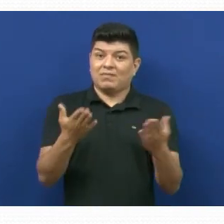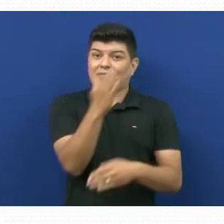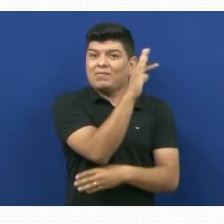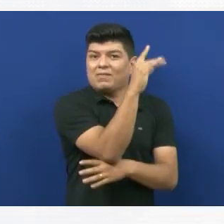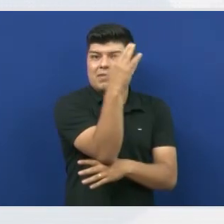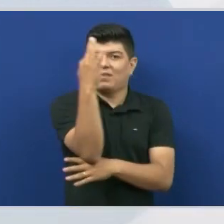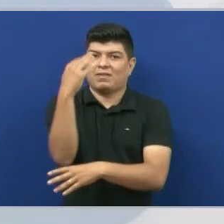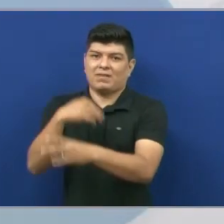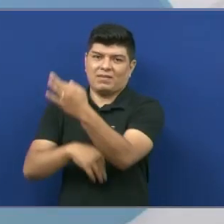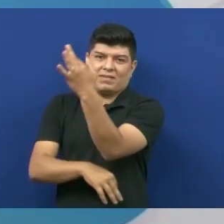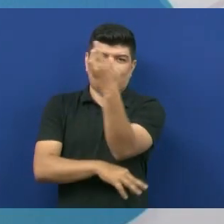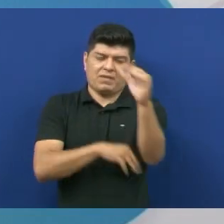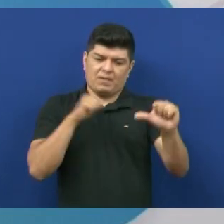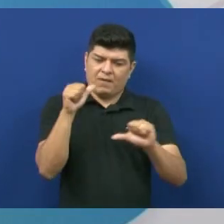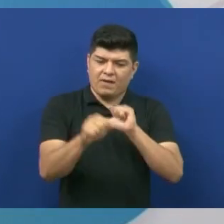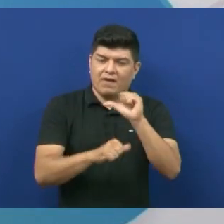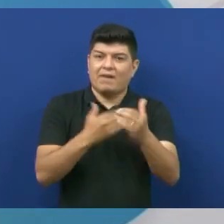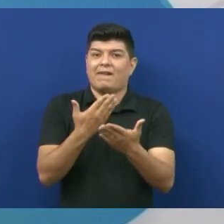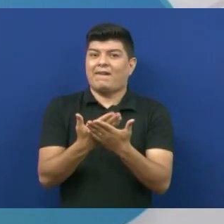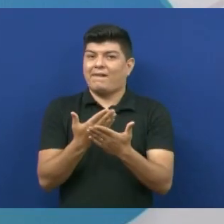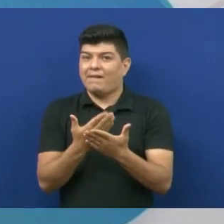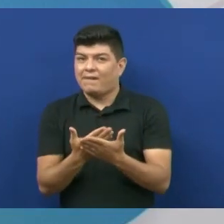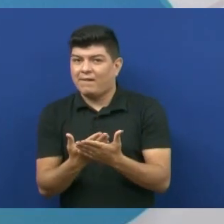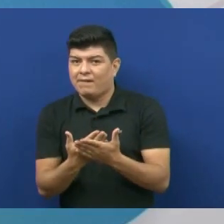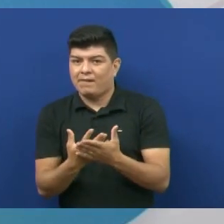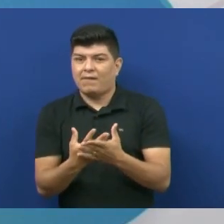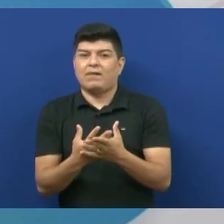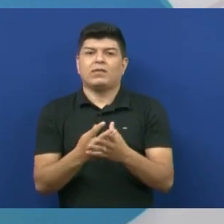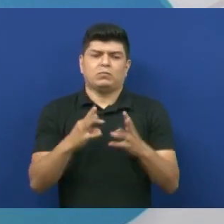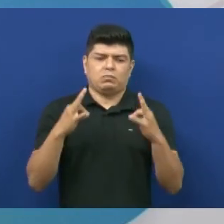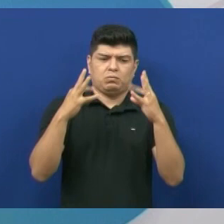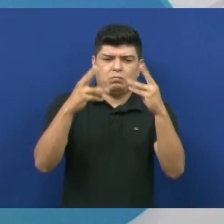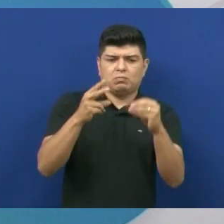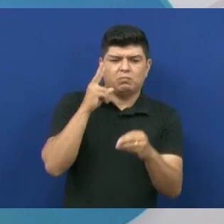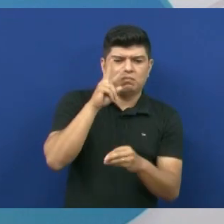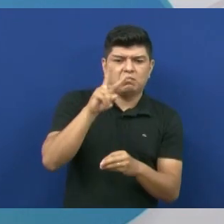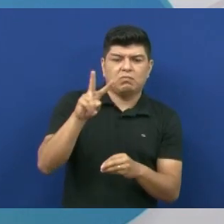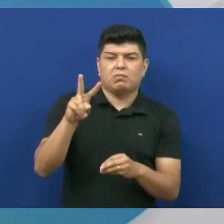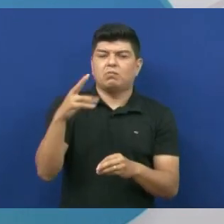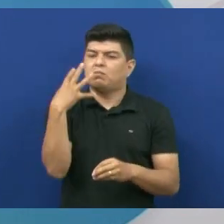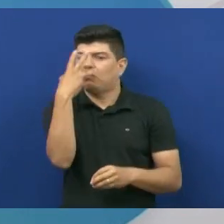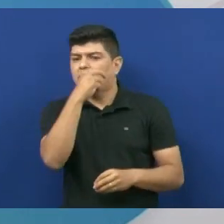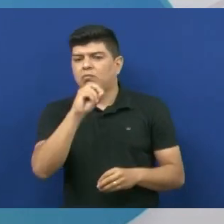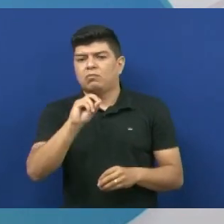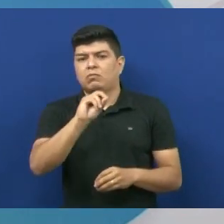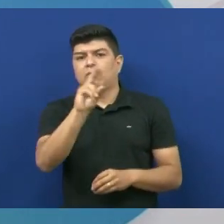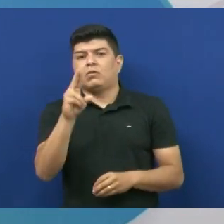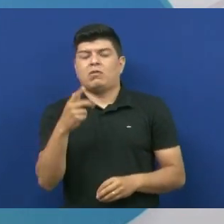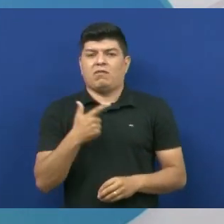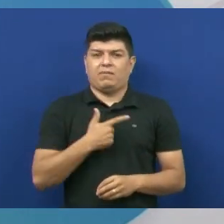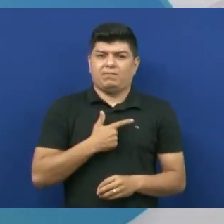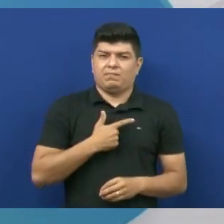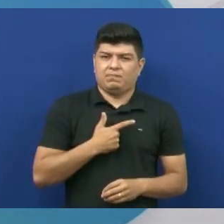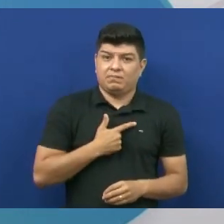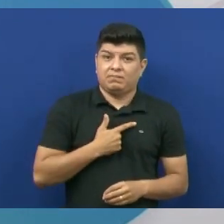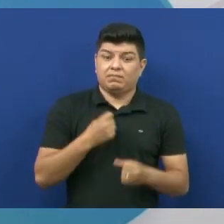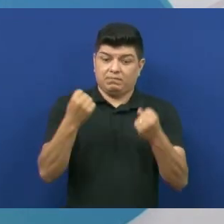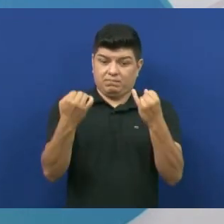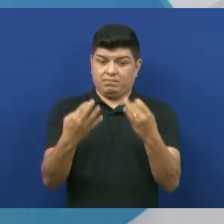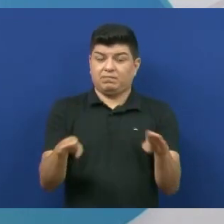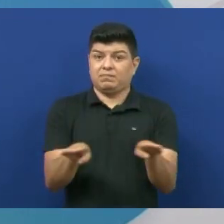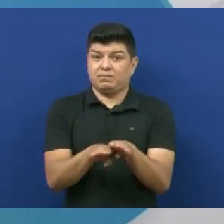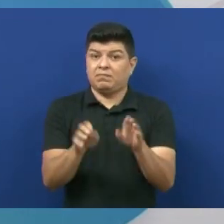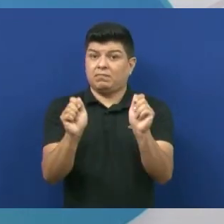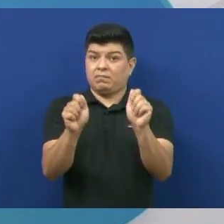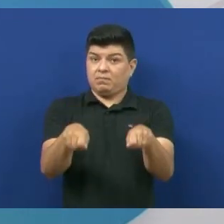na aula, que as paisagens englobam tudo que a gente vê, seja bonito ou feio, né? E também falou que